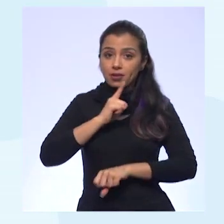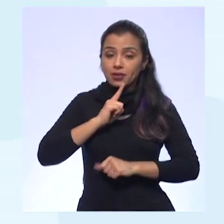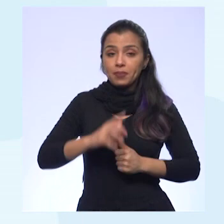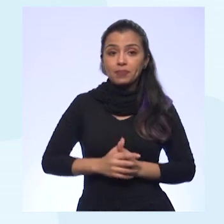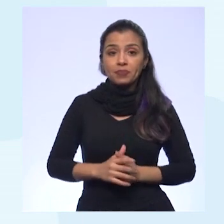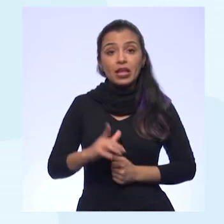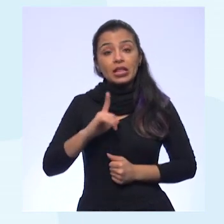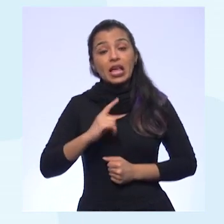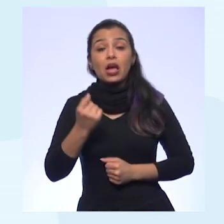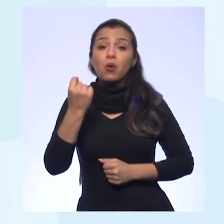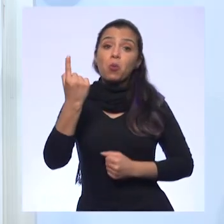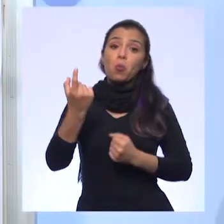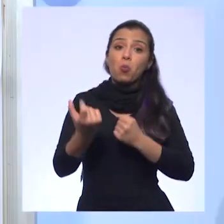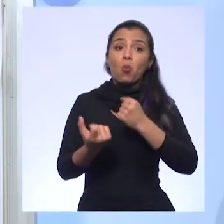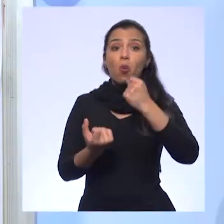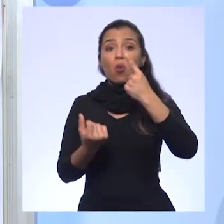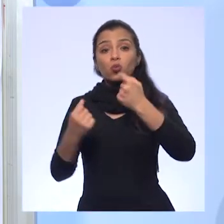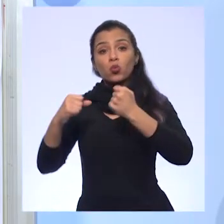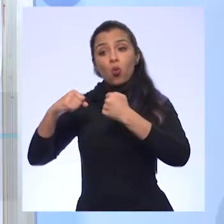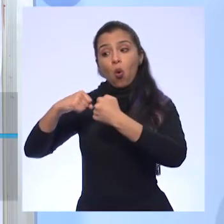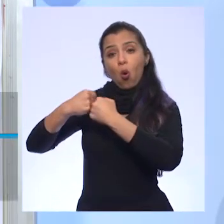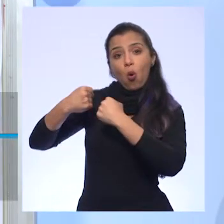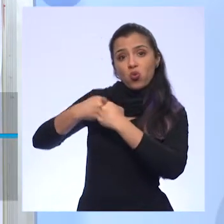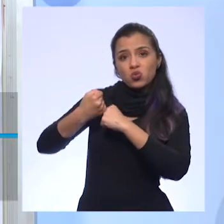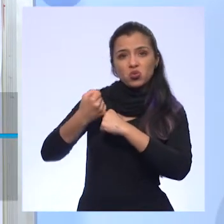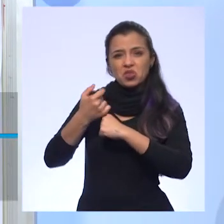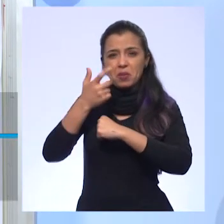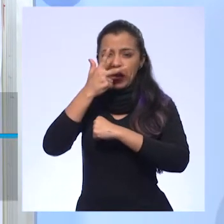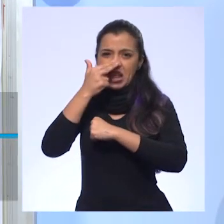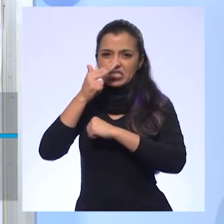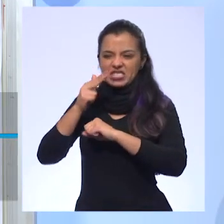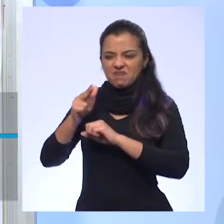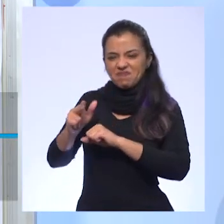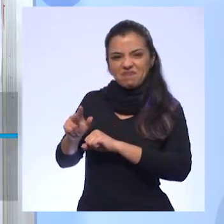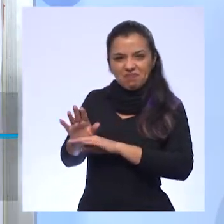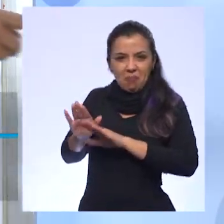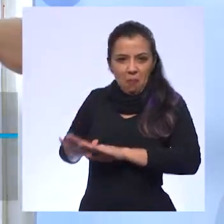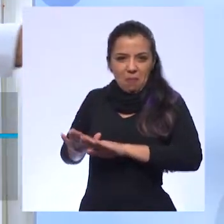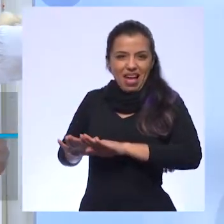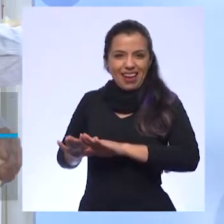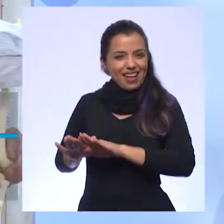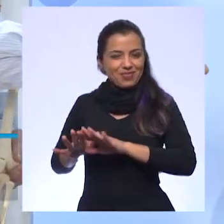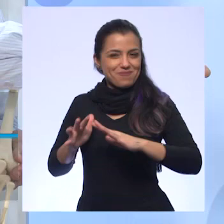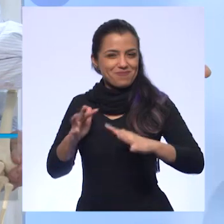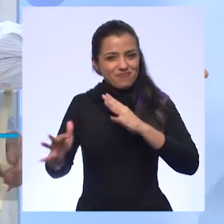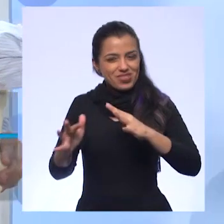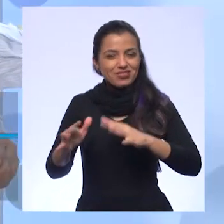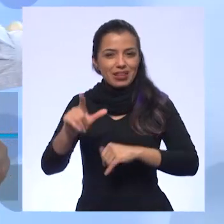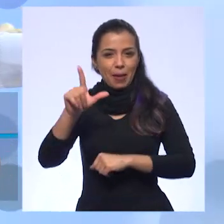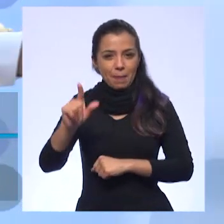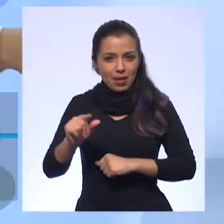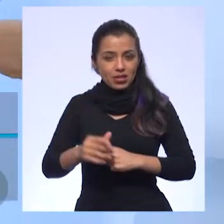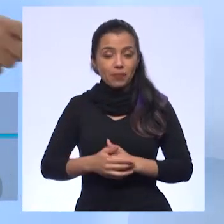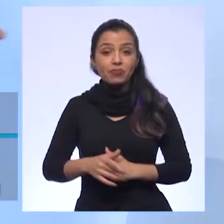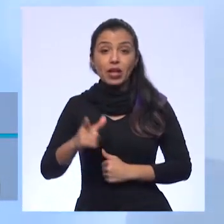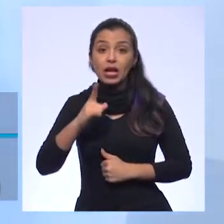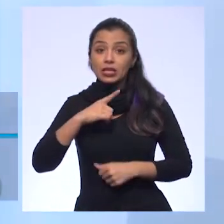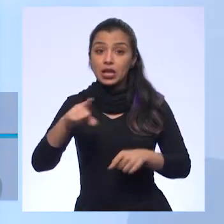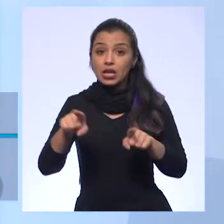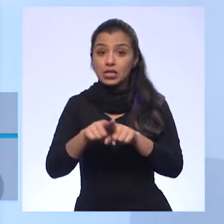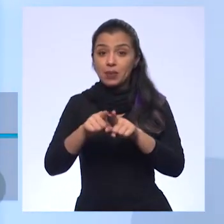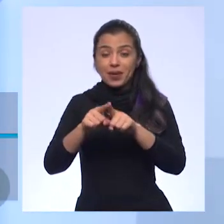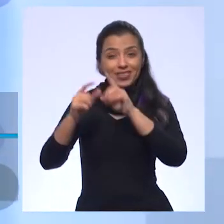muita simetria, eles são basicamente irregulares. Tem o osso do crânio também, que